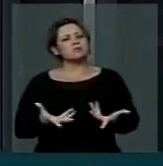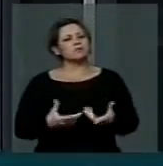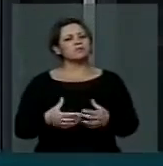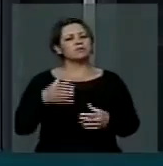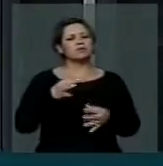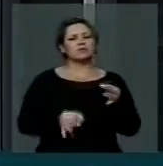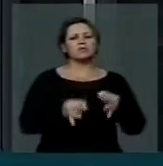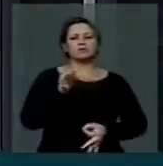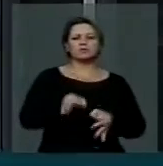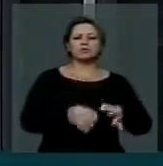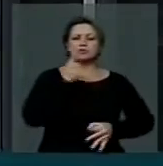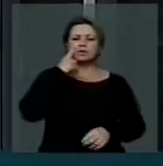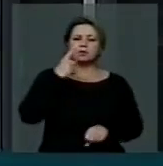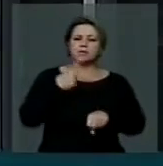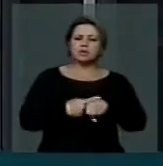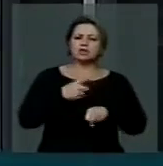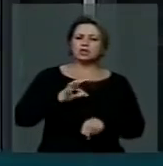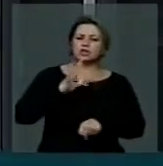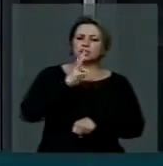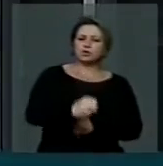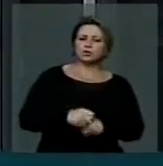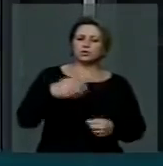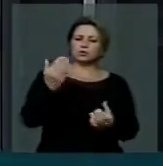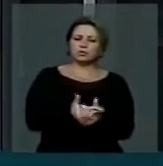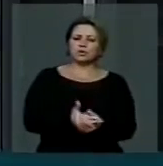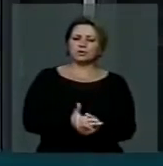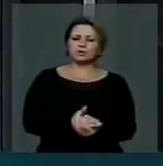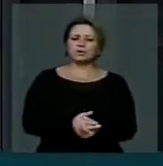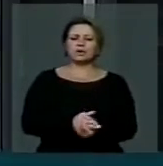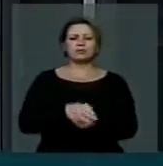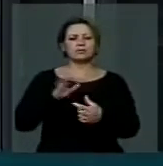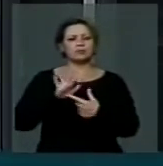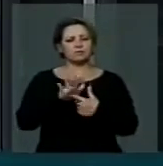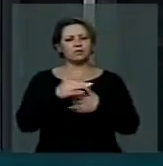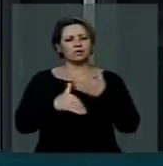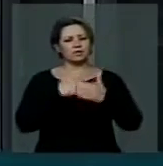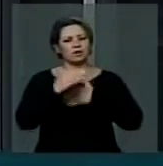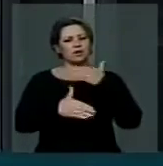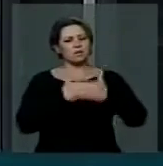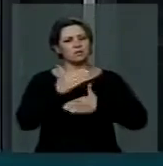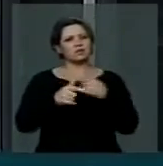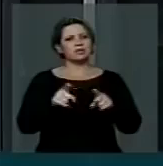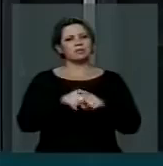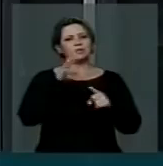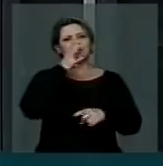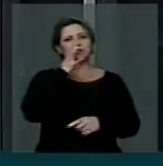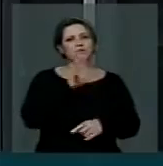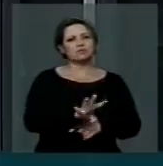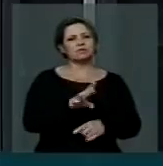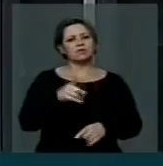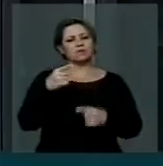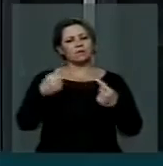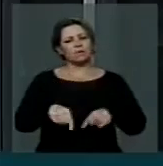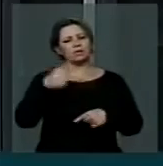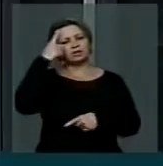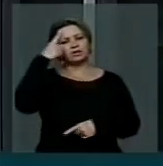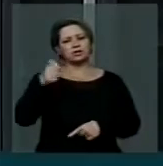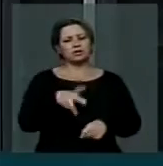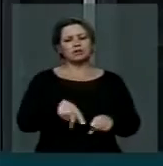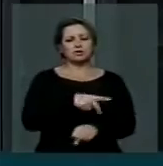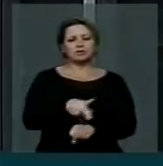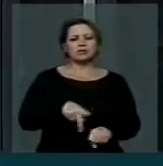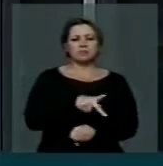a constatação de que todos os processos ali em tramitação tratam denúncias de violações em